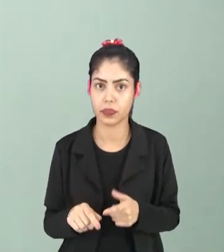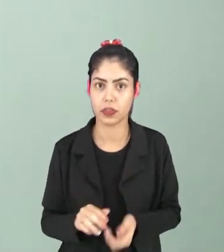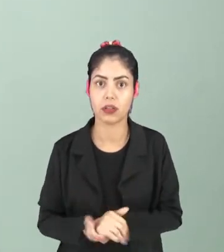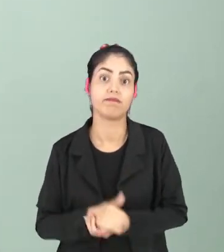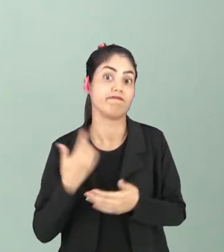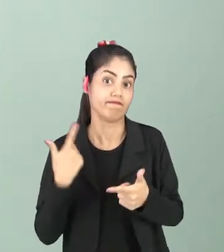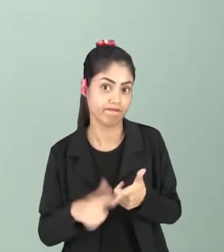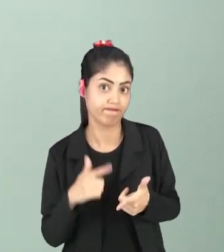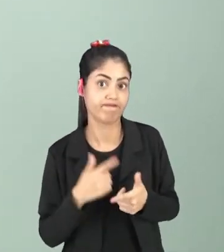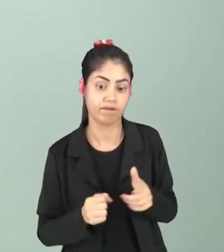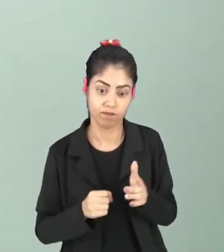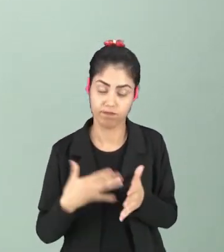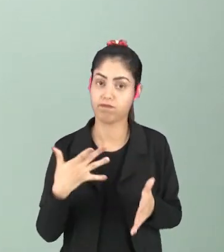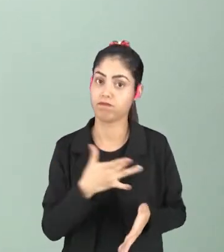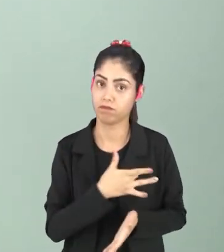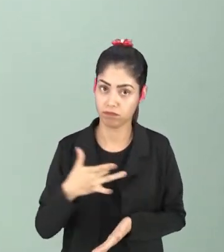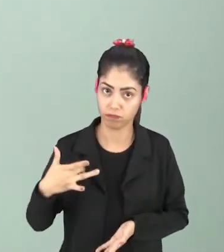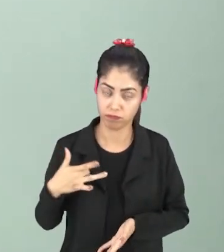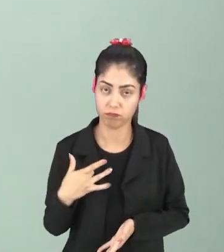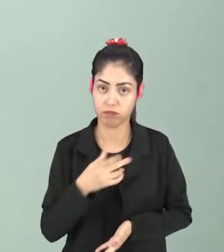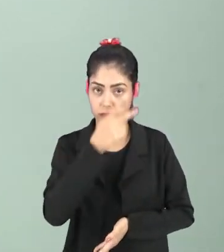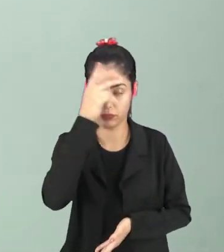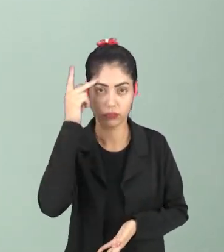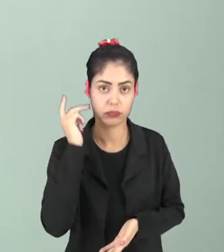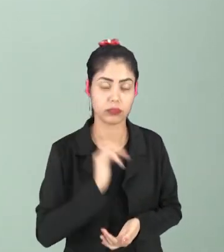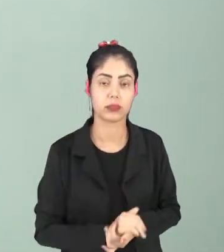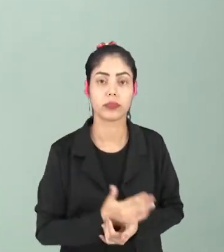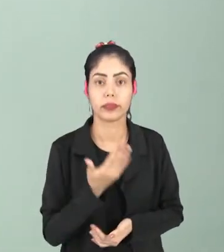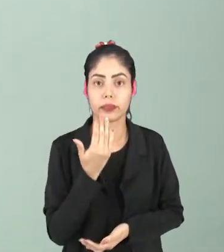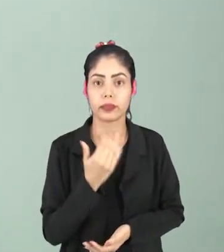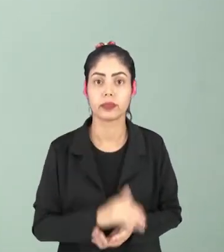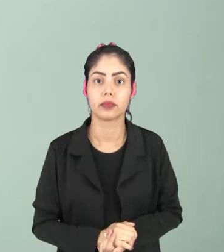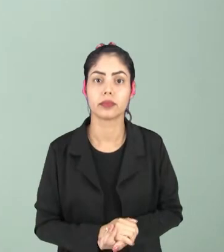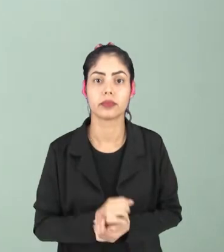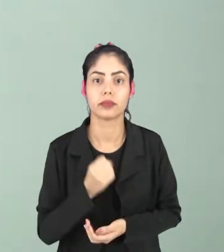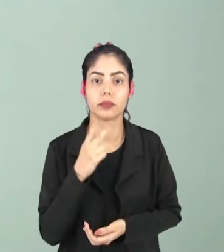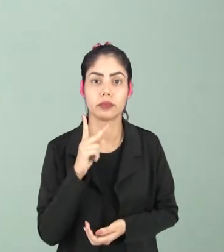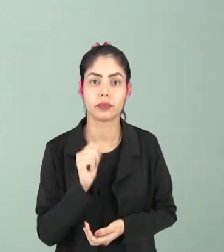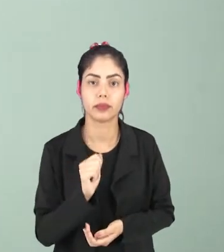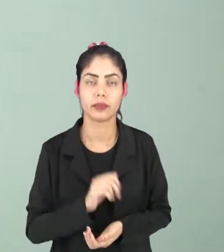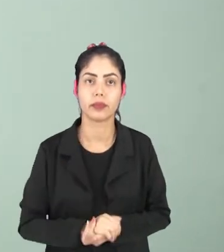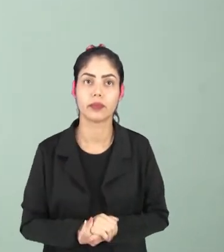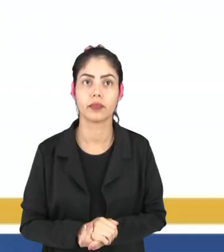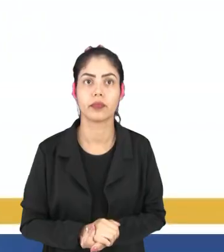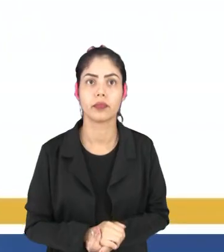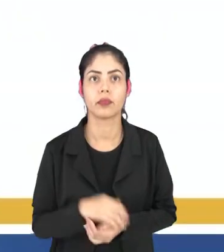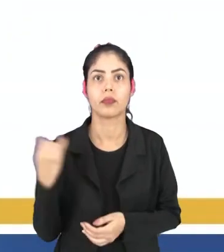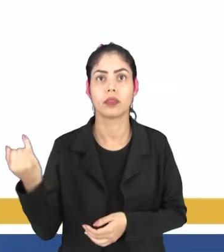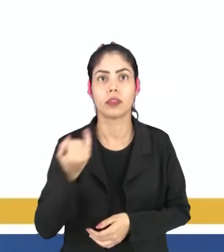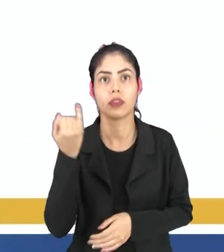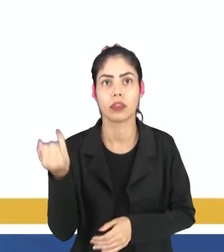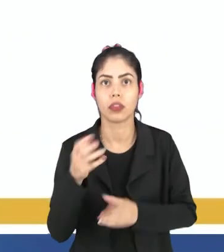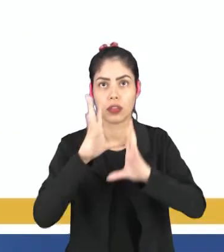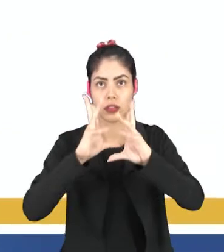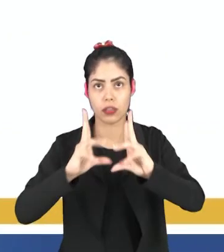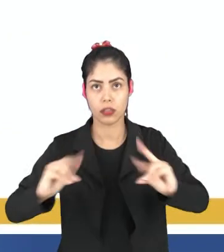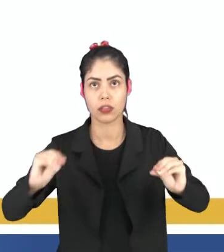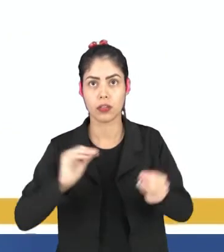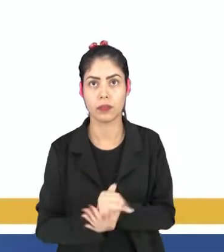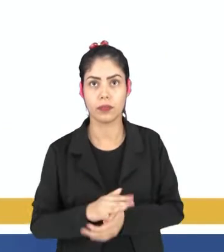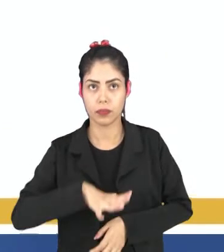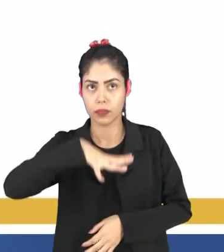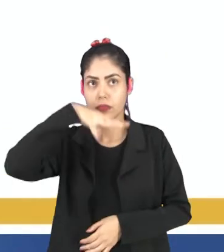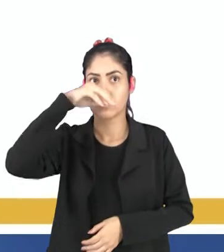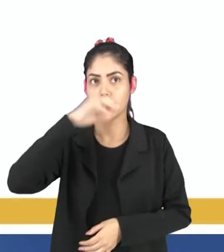graves consequências para a saúde da pessoa, né? Da pessoa que consumir, tá bom? As principais causas de deterioração dos